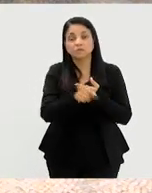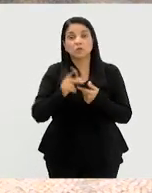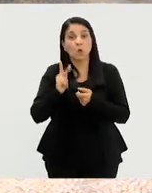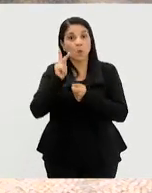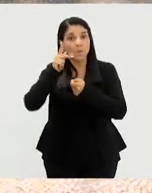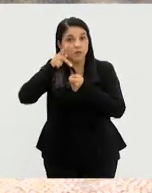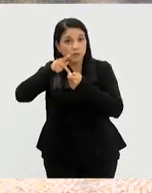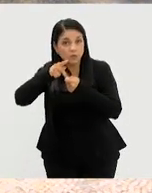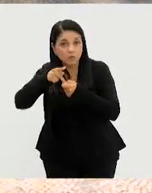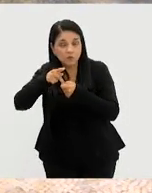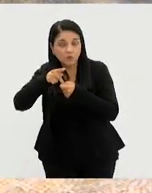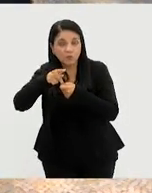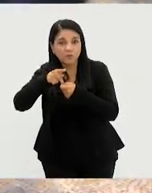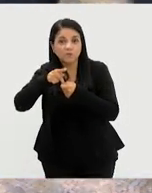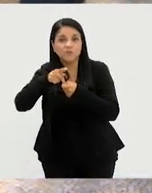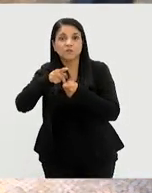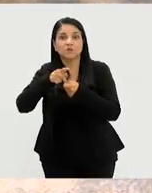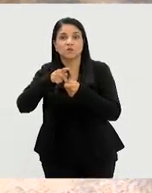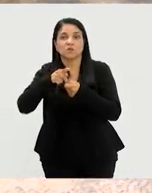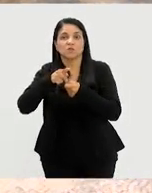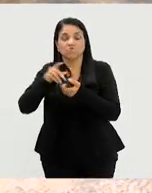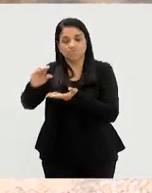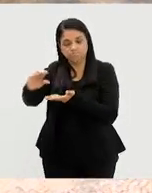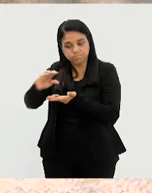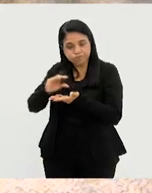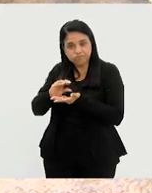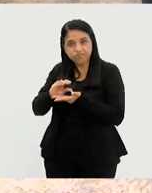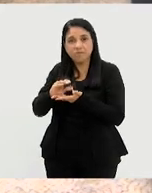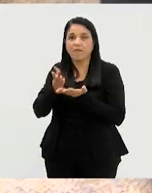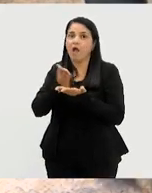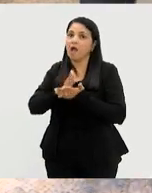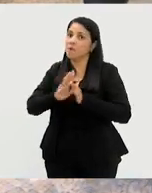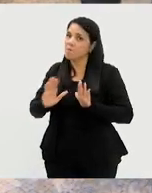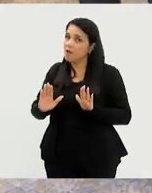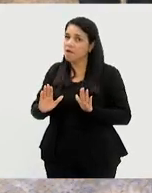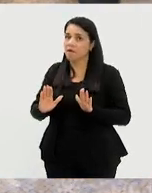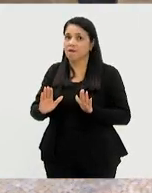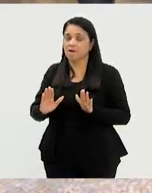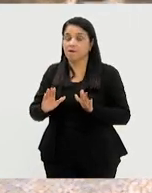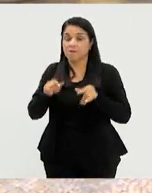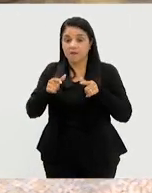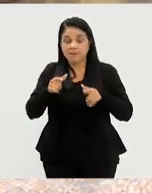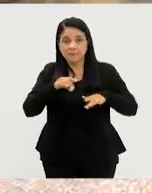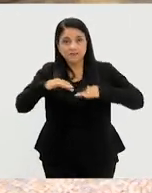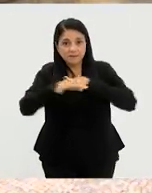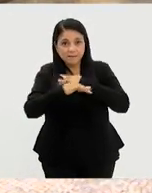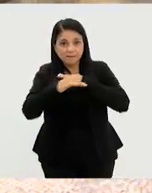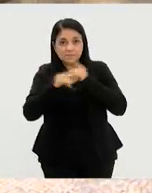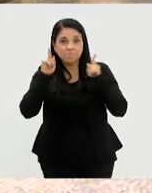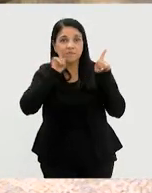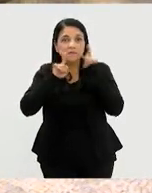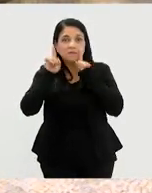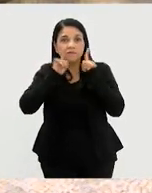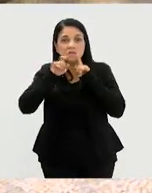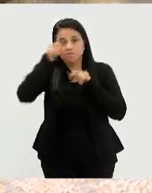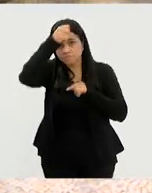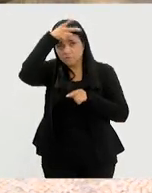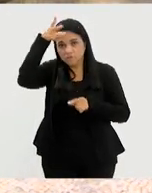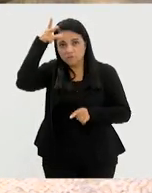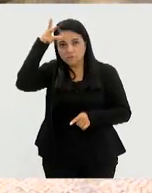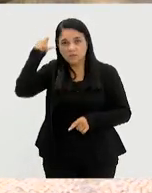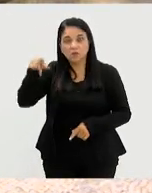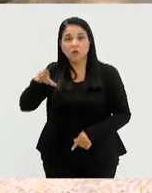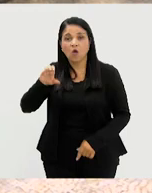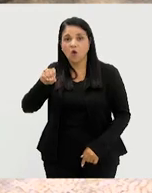bem finito uma hora vai acabar mas o que existe na cidade de Maricá sob domínio do prefeito FAB horta sob